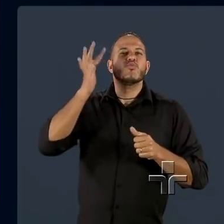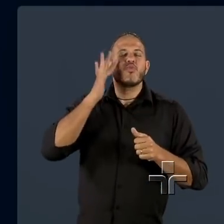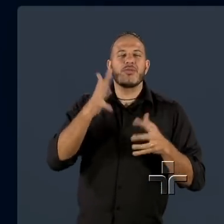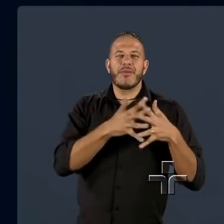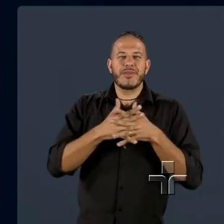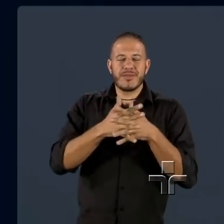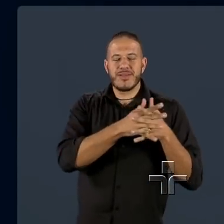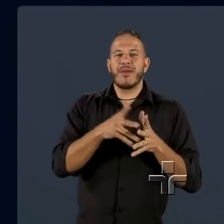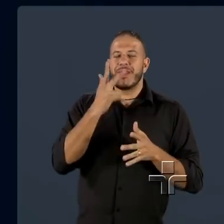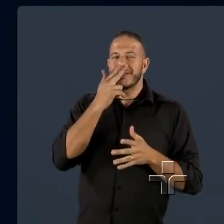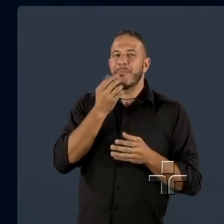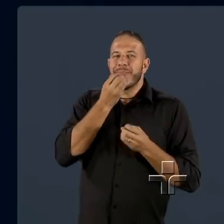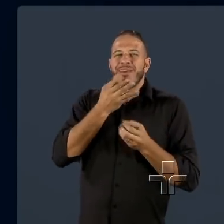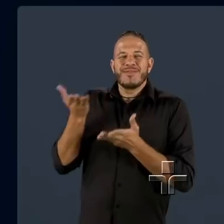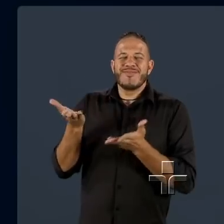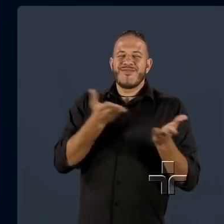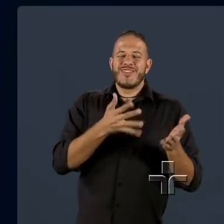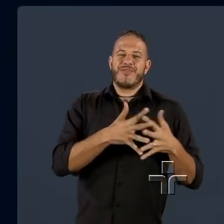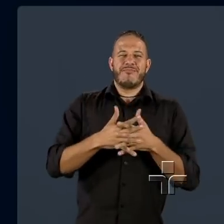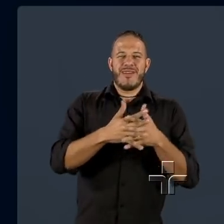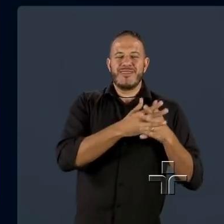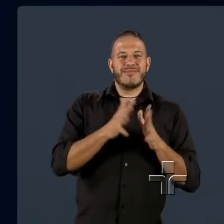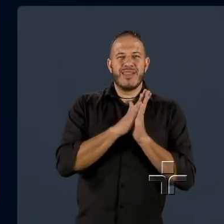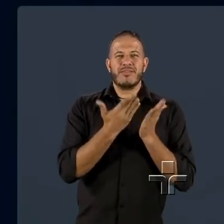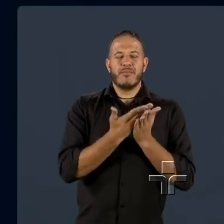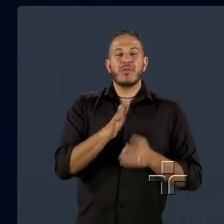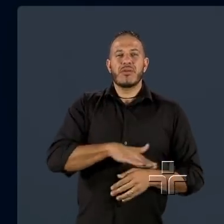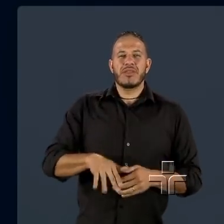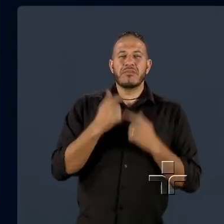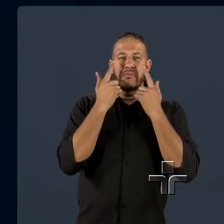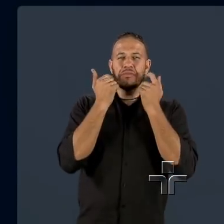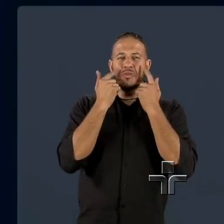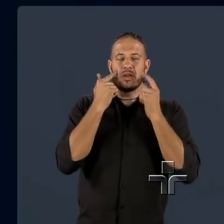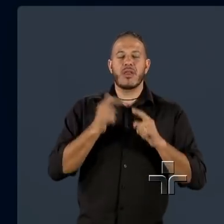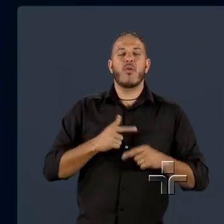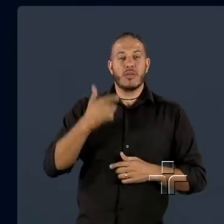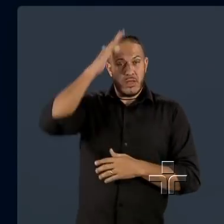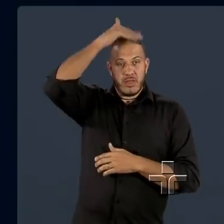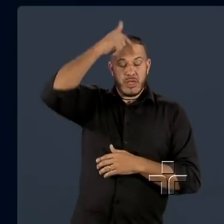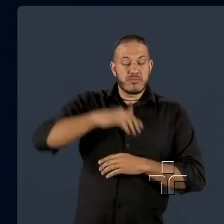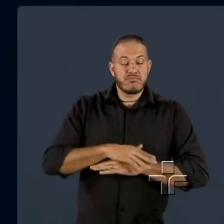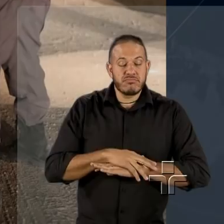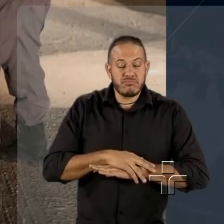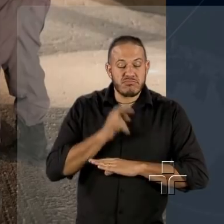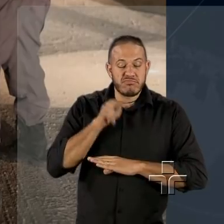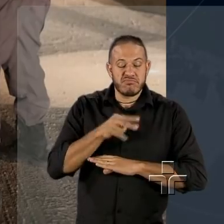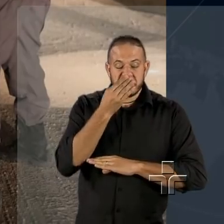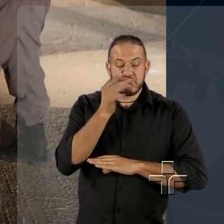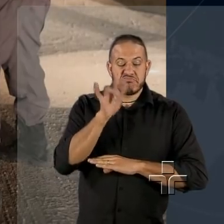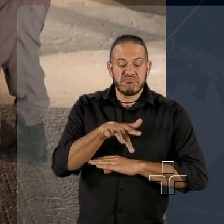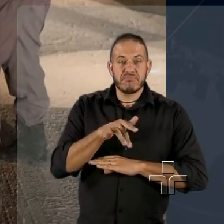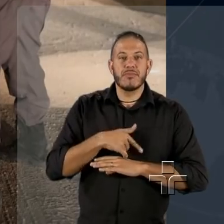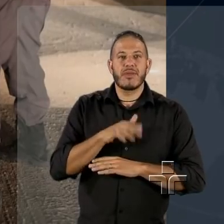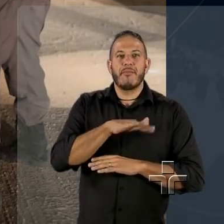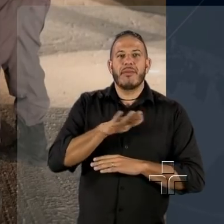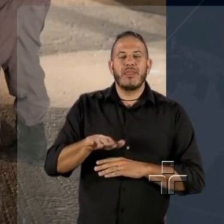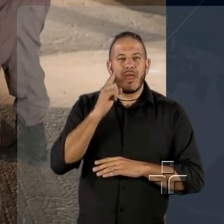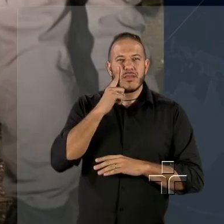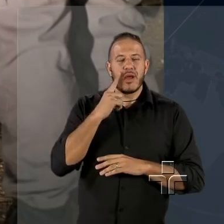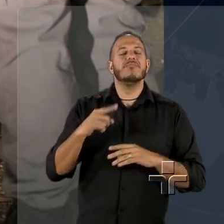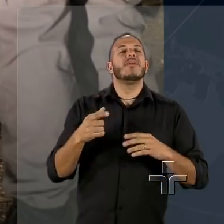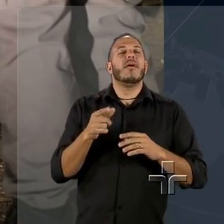estar, e é inevitável que se investigue também em São Paulo, por que não? E ver a seguir, o governo aprova